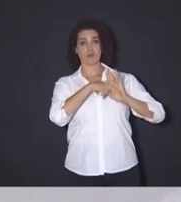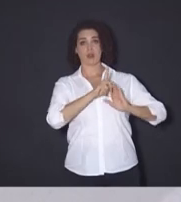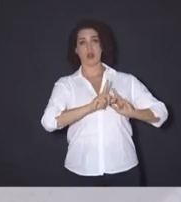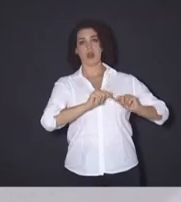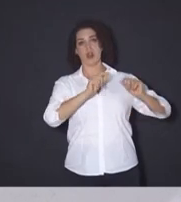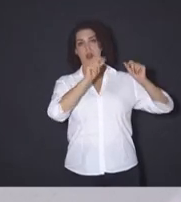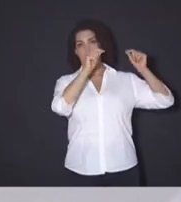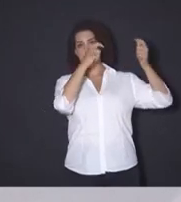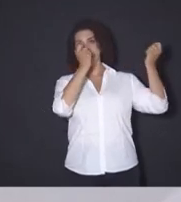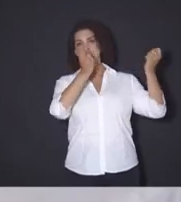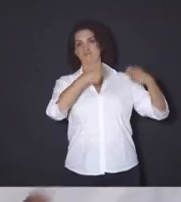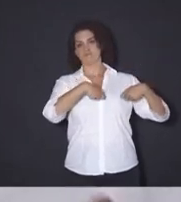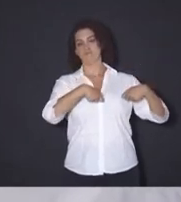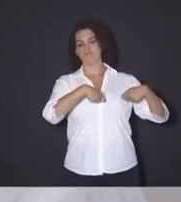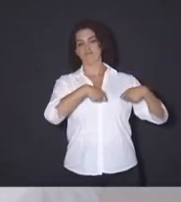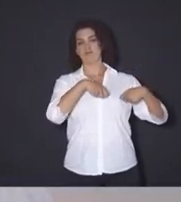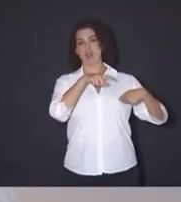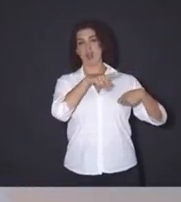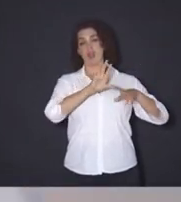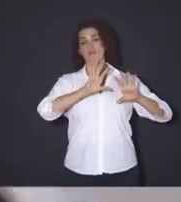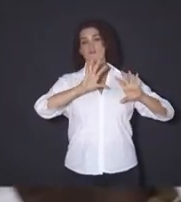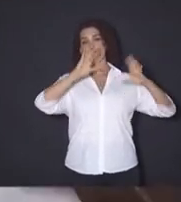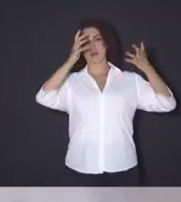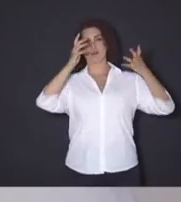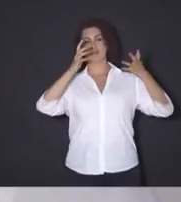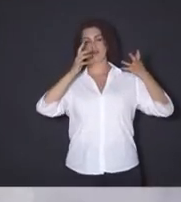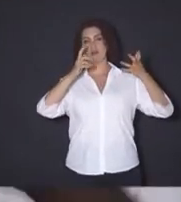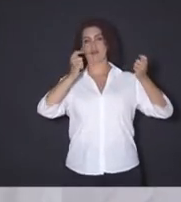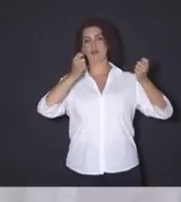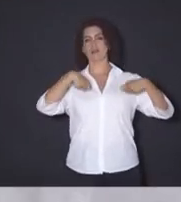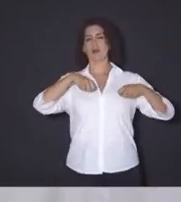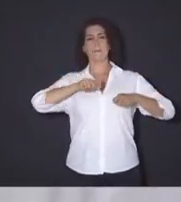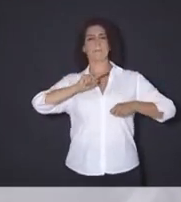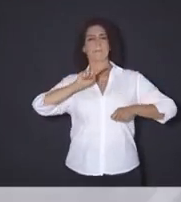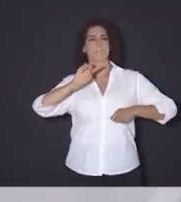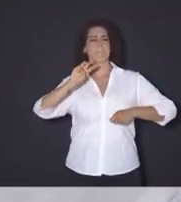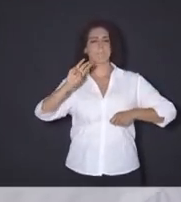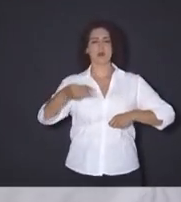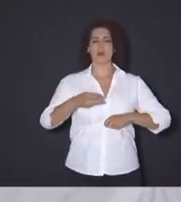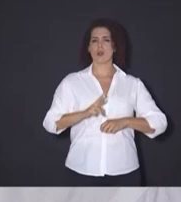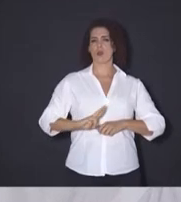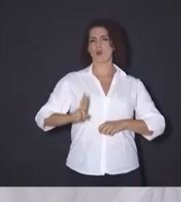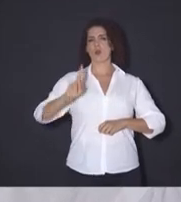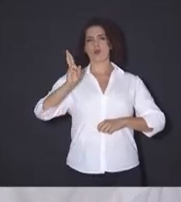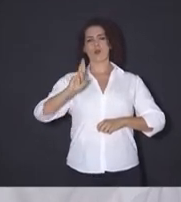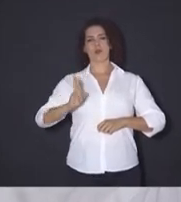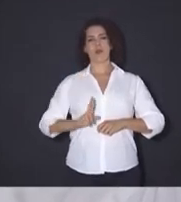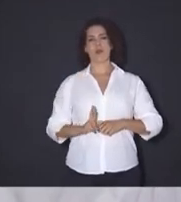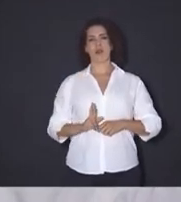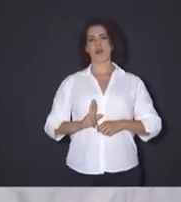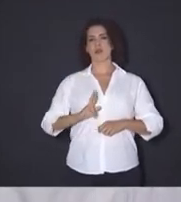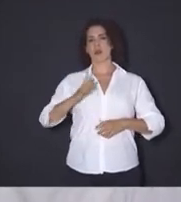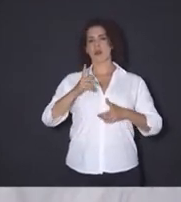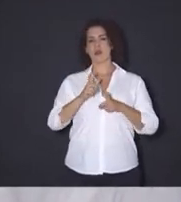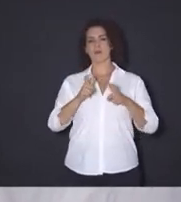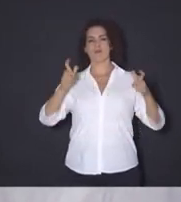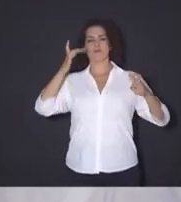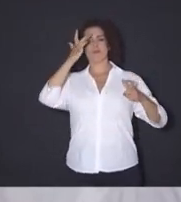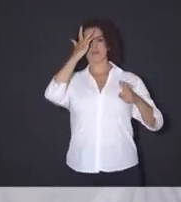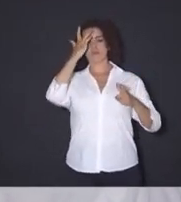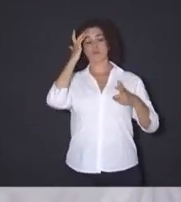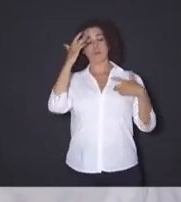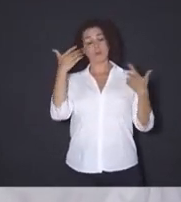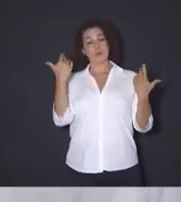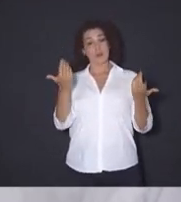né que é um evento que traz milhões para o bolso de muita gente então é fazer o